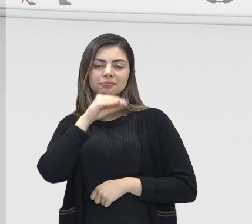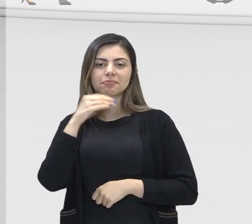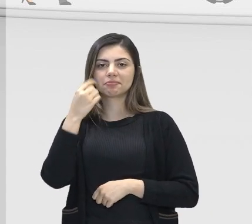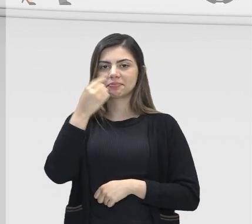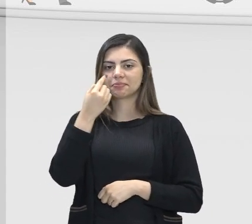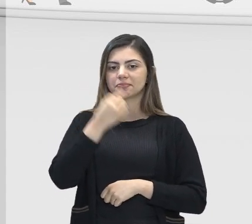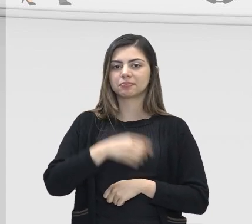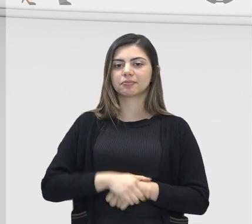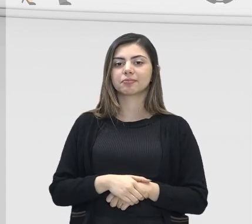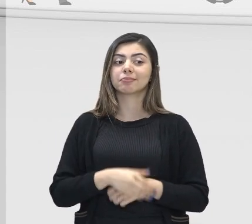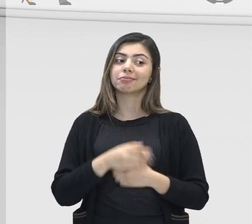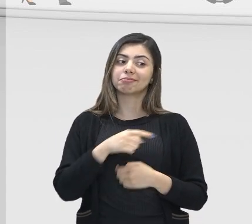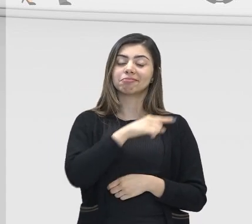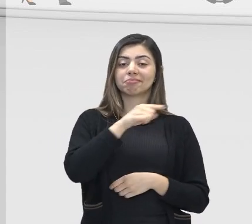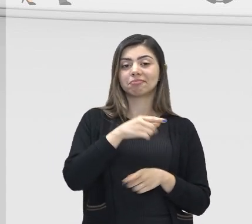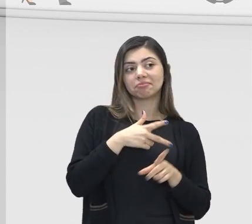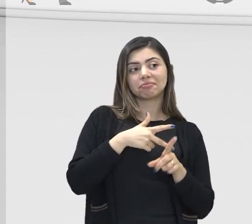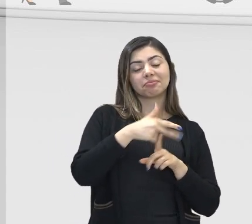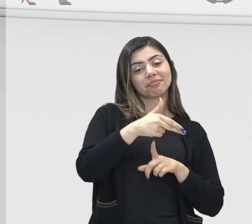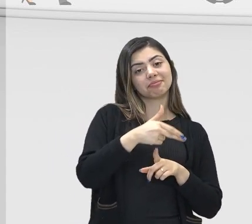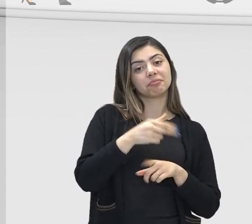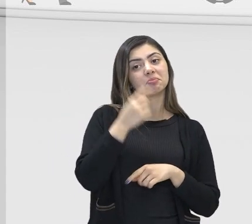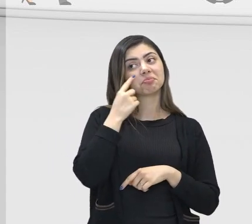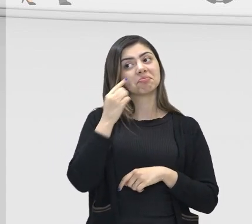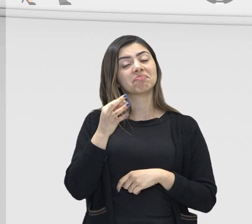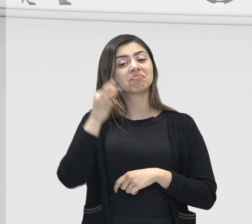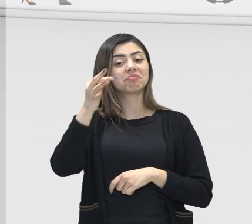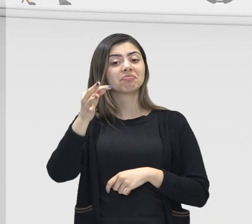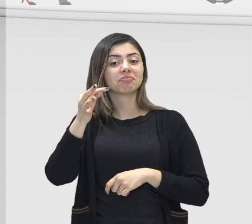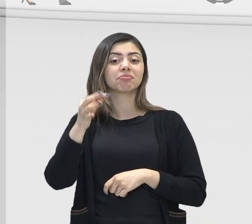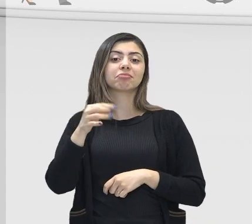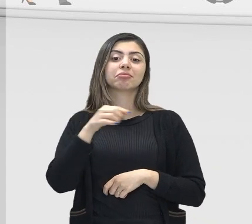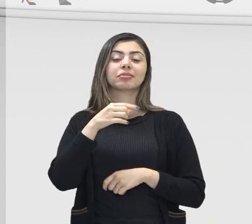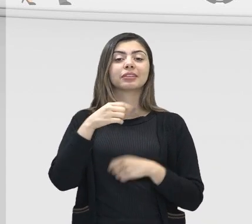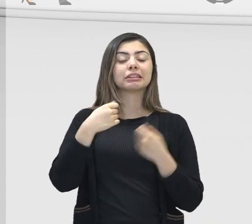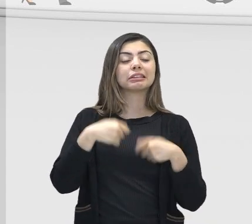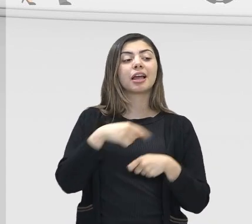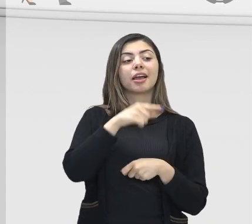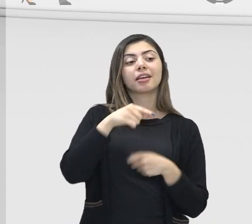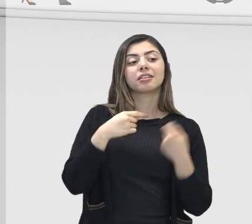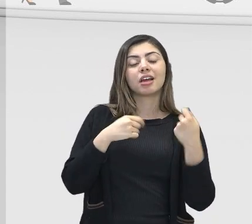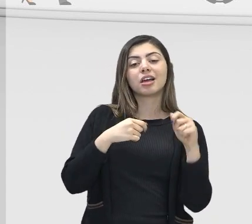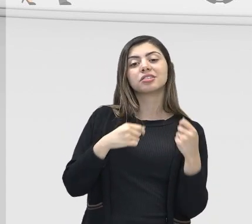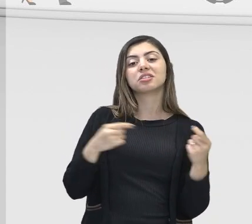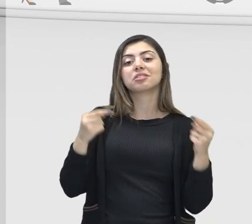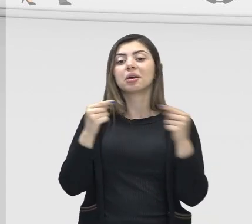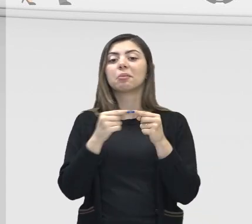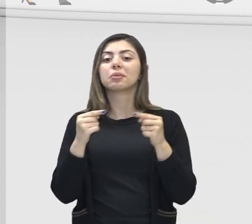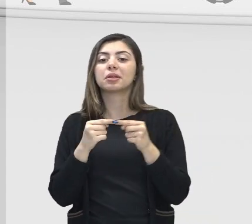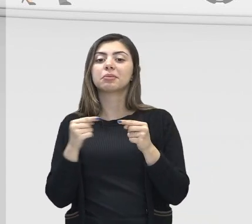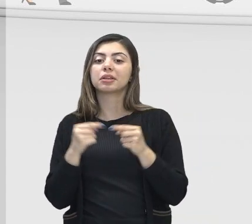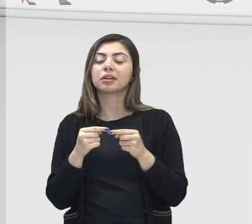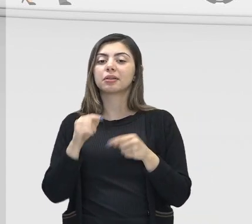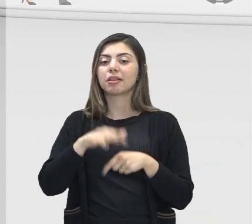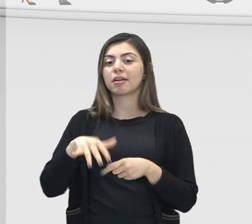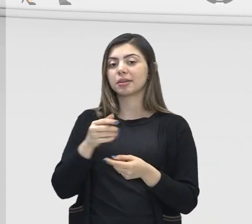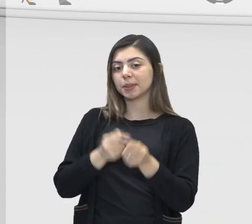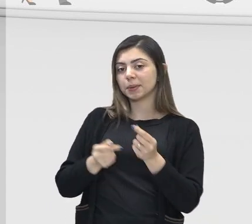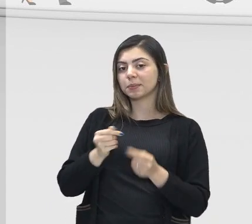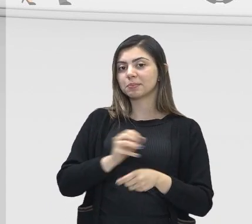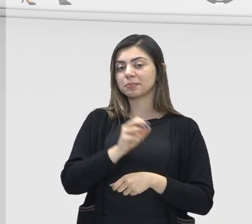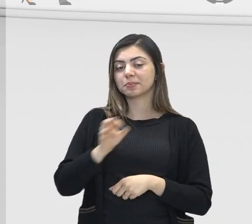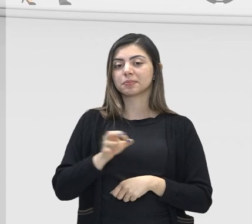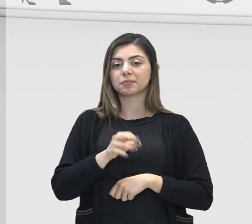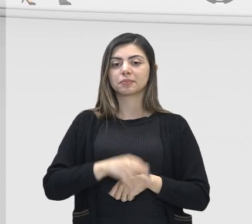vencem pelo menos nisso, né? Vamos ver aí no futuro o que a Argentina ainda tem para mostrar aí com relação à sua economia, não é